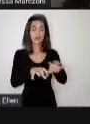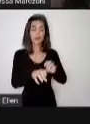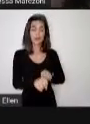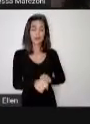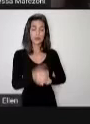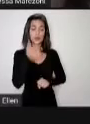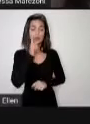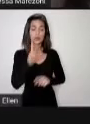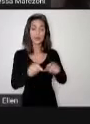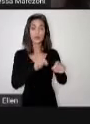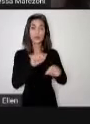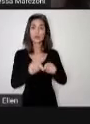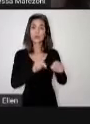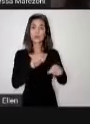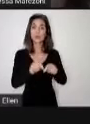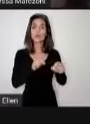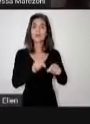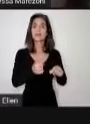dos